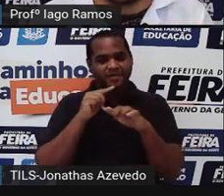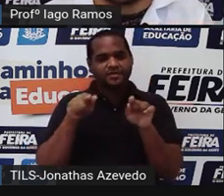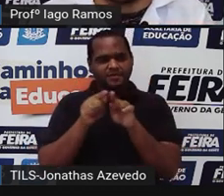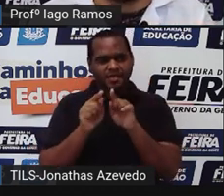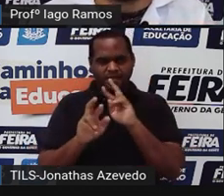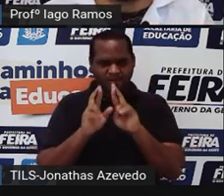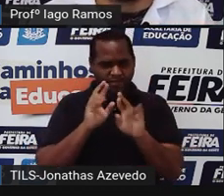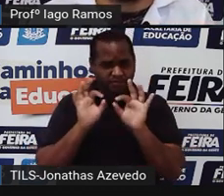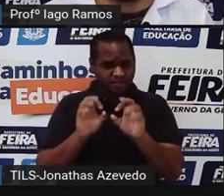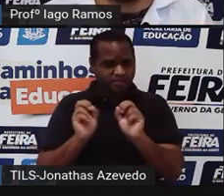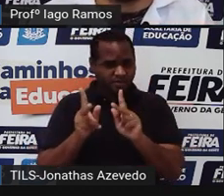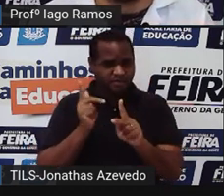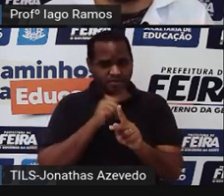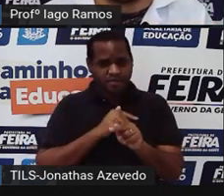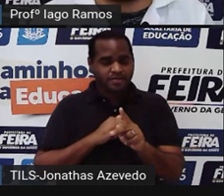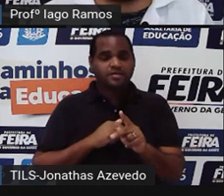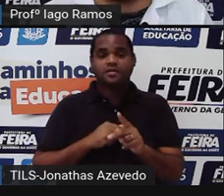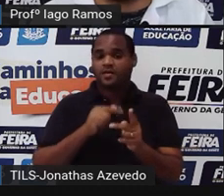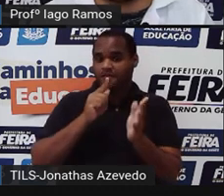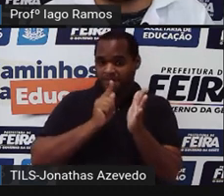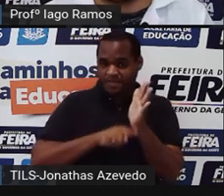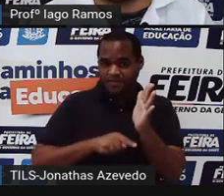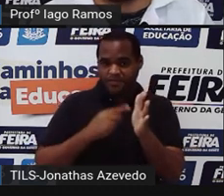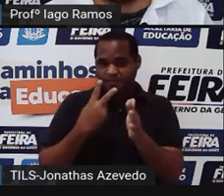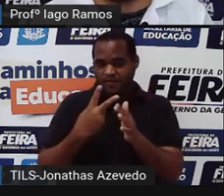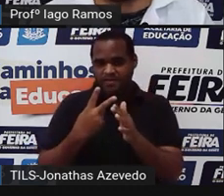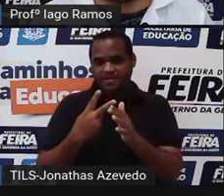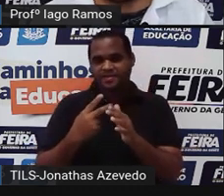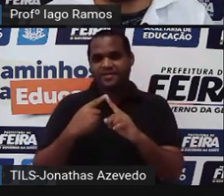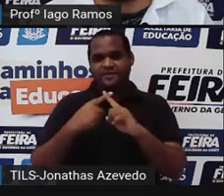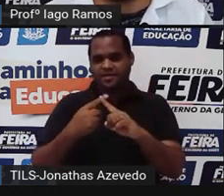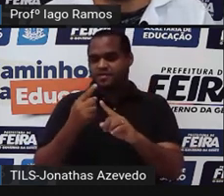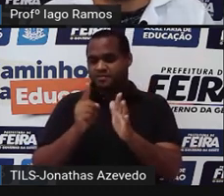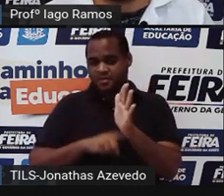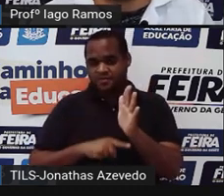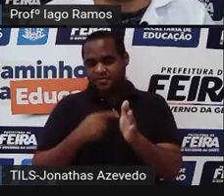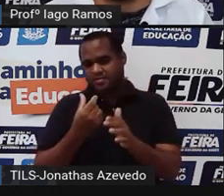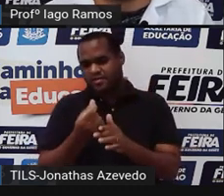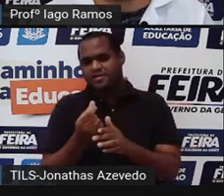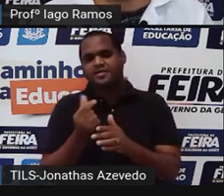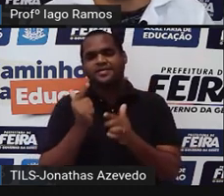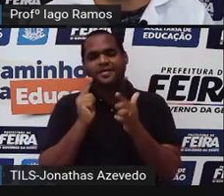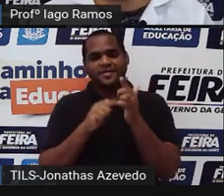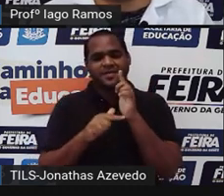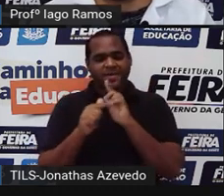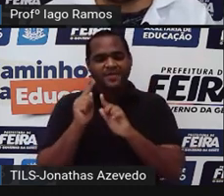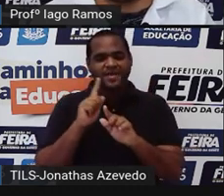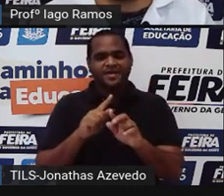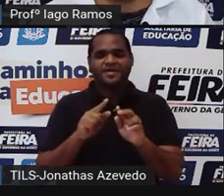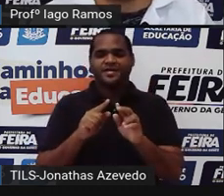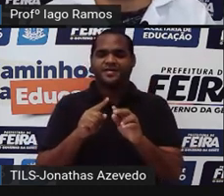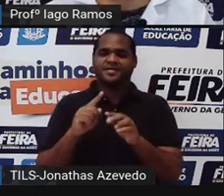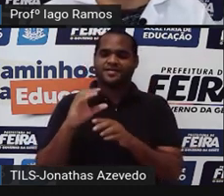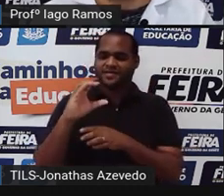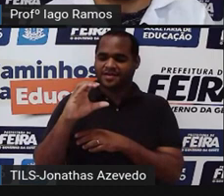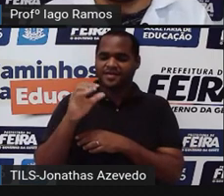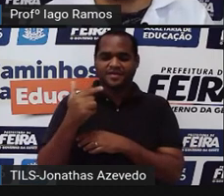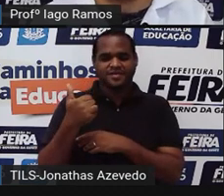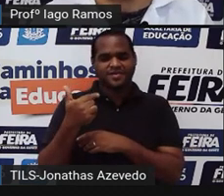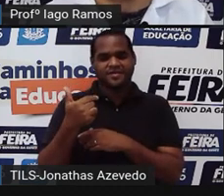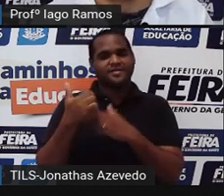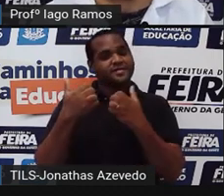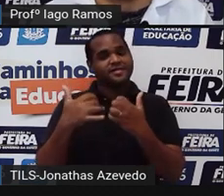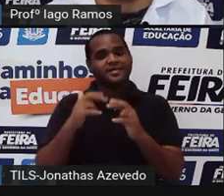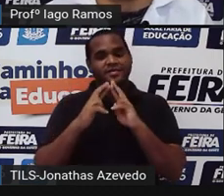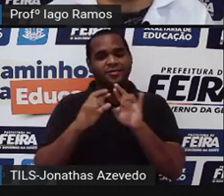produto. Quando eu fizer menos 2 vezes menos 6, tem que dar o coeficiente C, que é 12. E dá